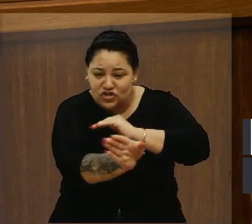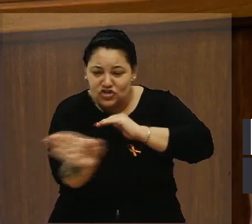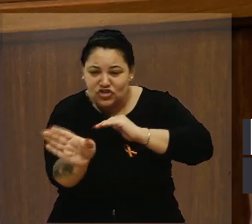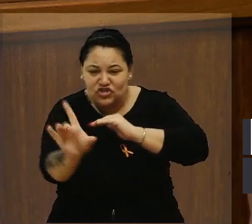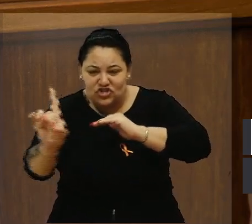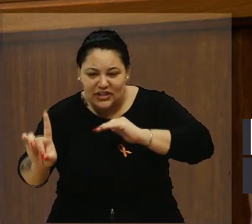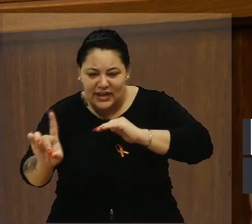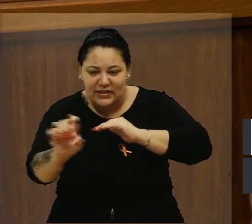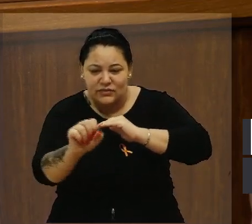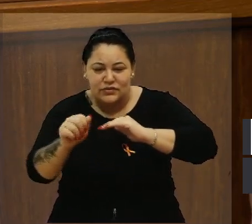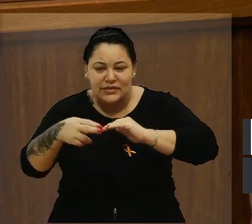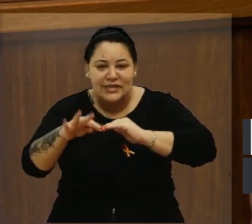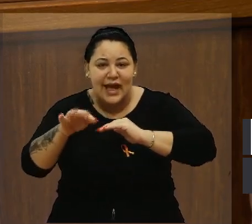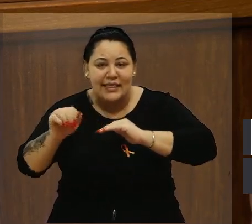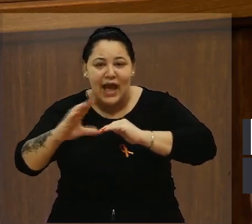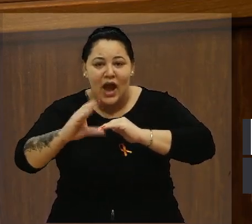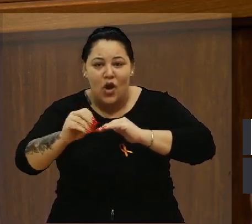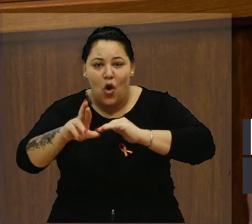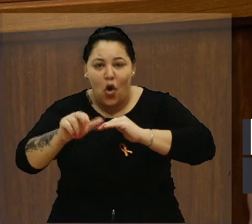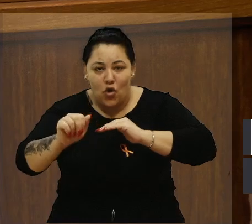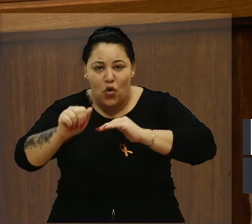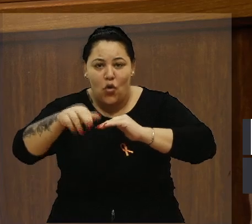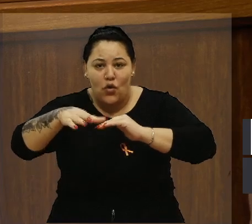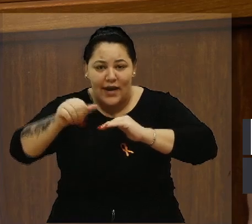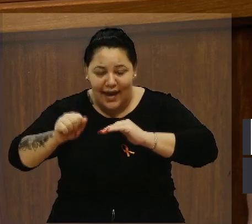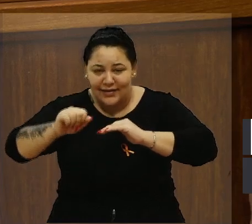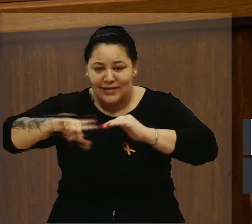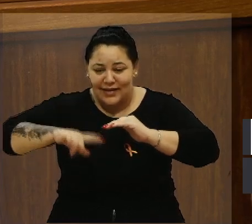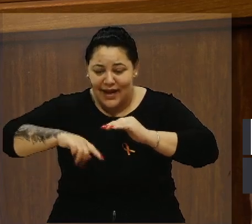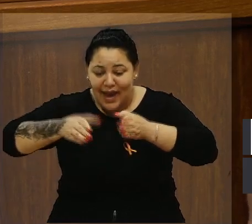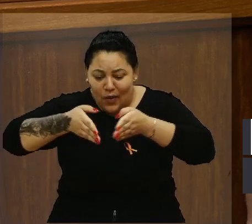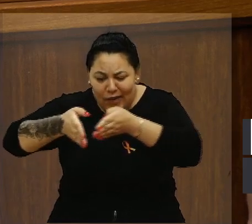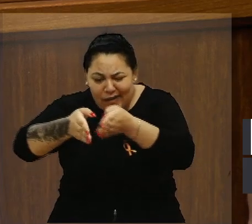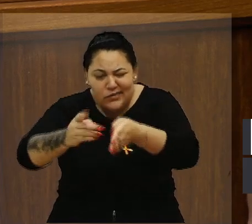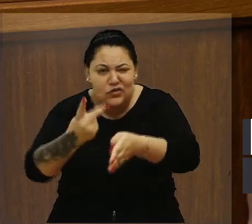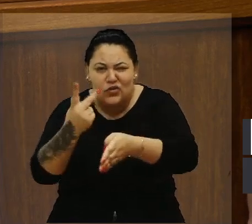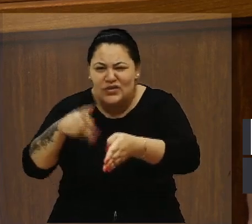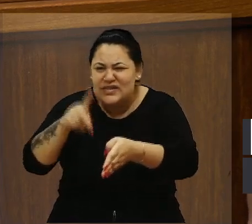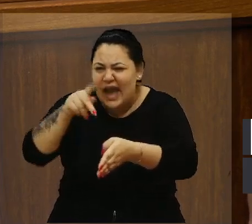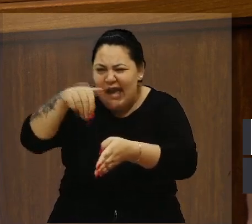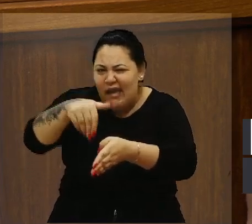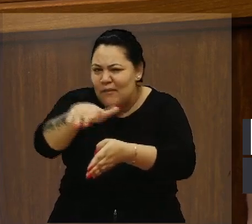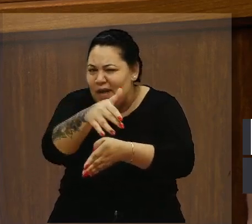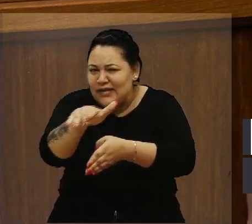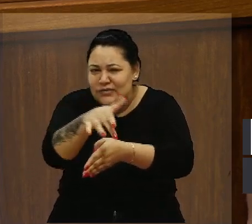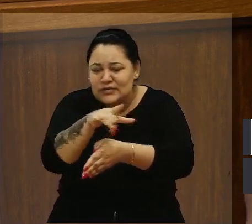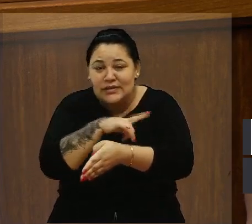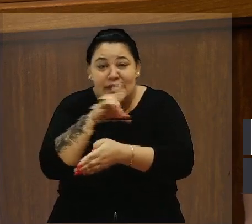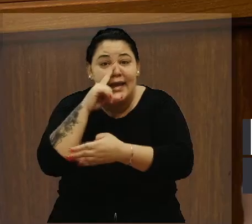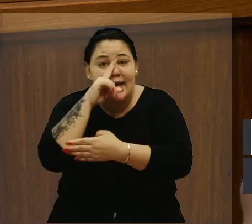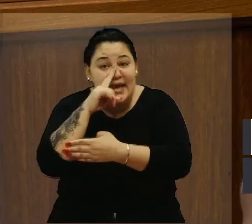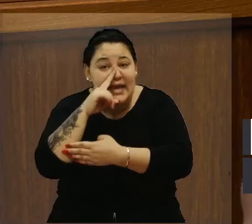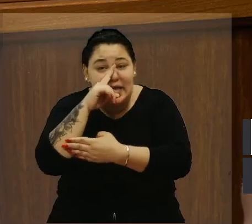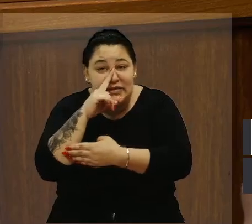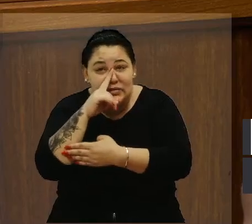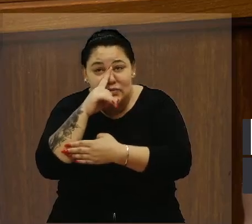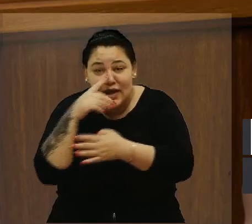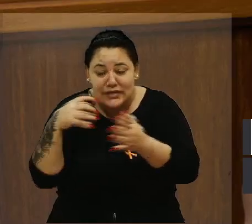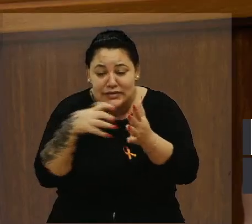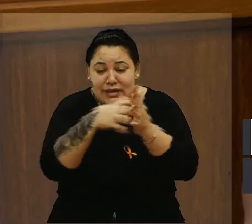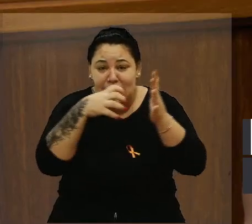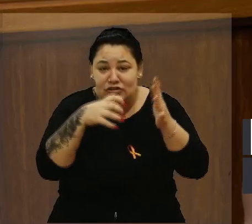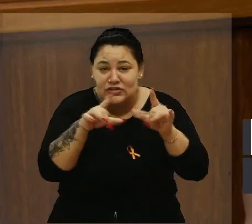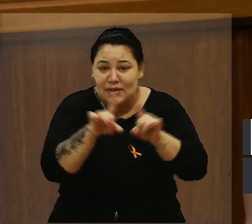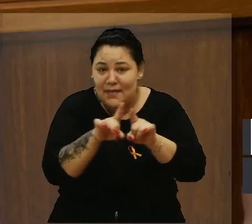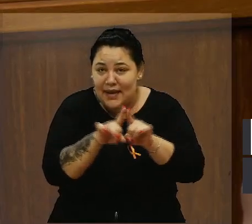outra situação que a gente tem que levar em consideração. É um trecho de 2 quilômetros aproximadamente que corre um grande risco. Do Cristo Operário para